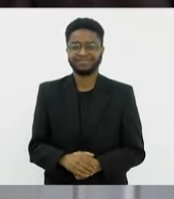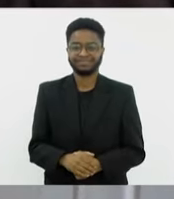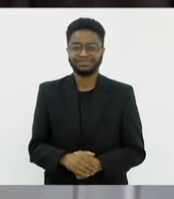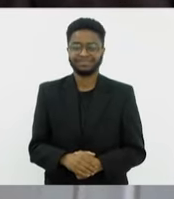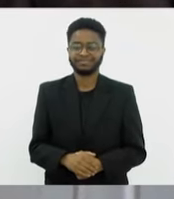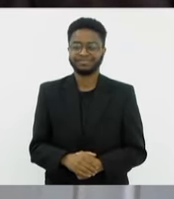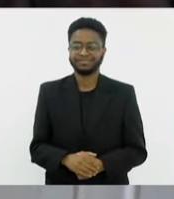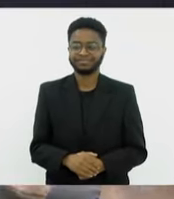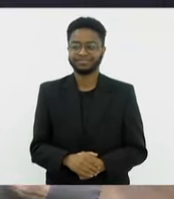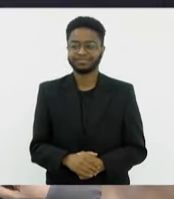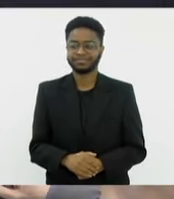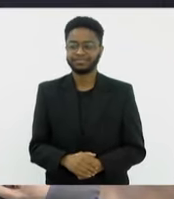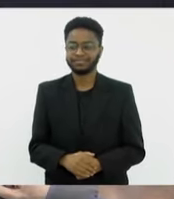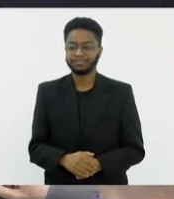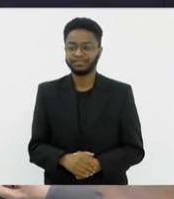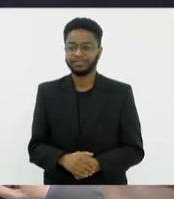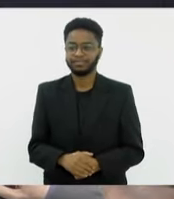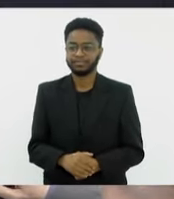Né? Então,